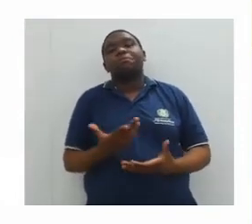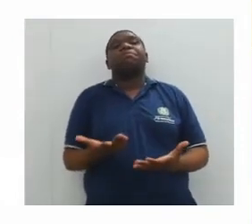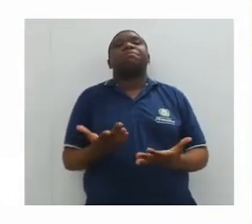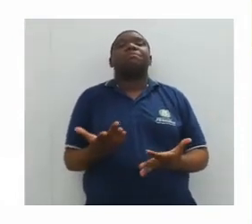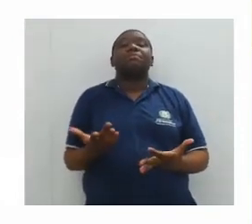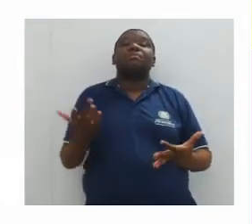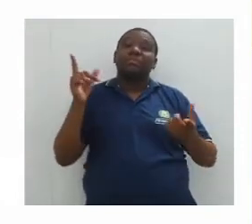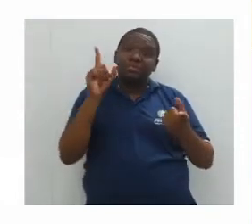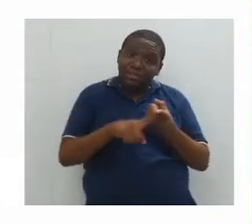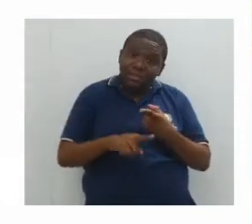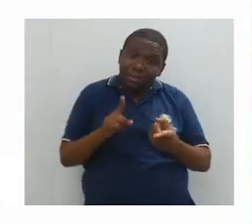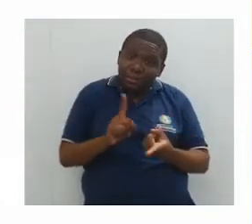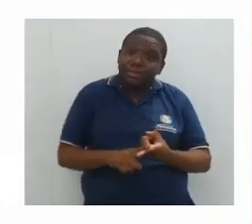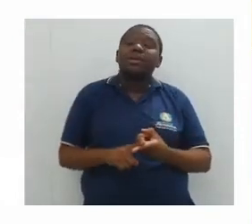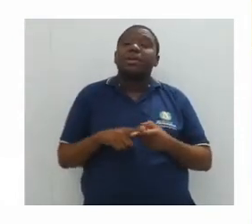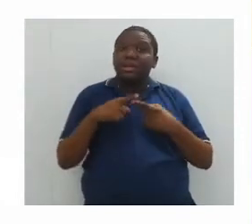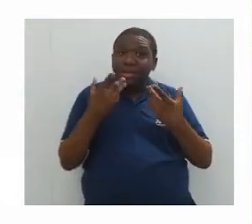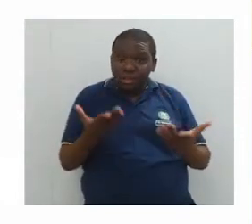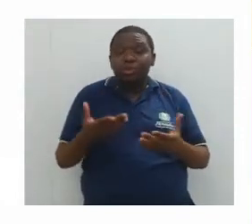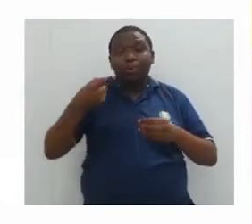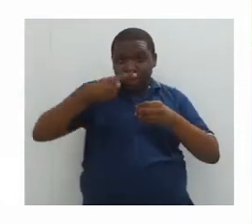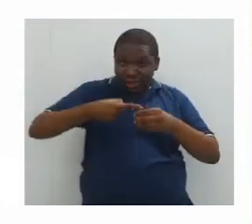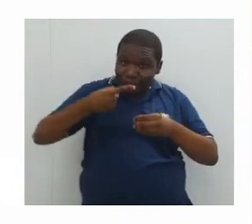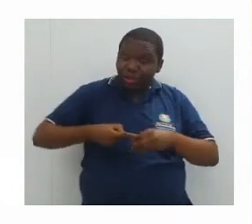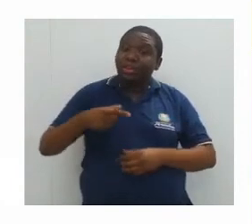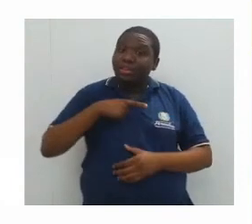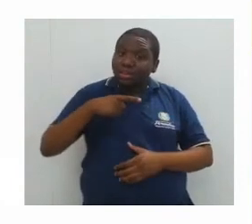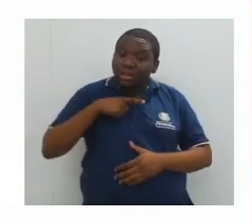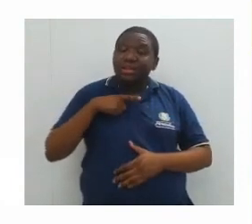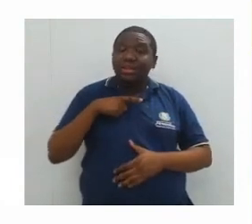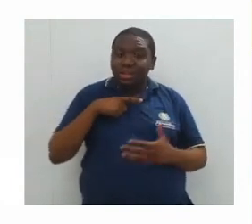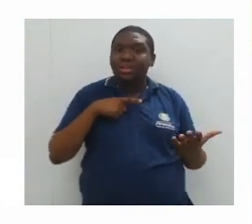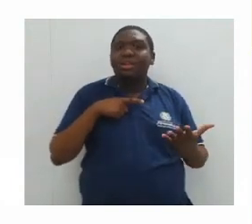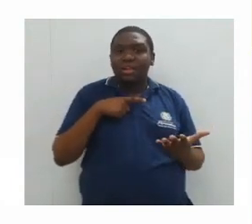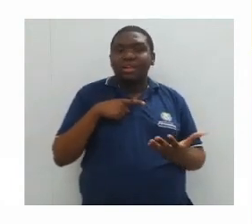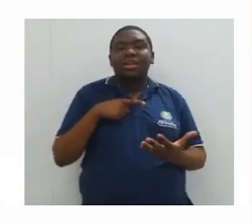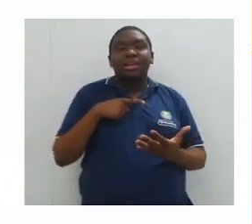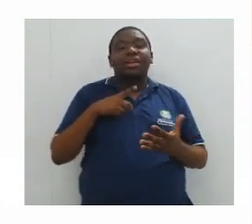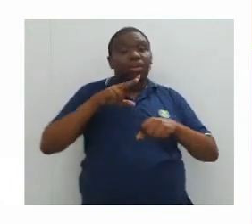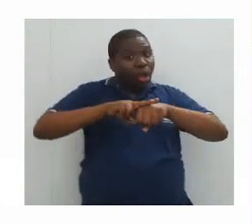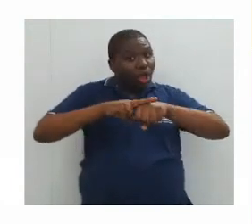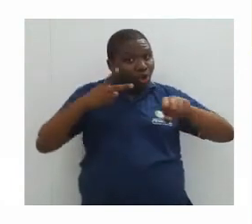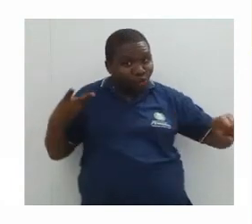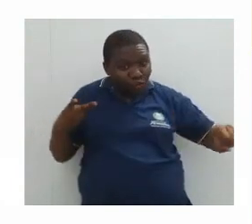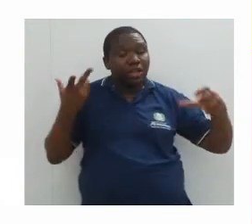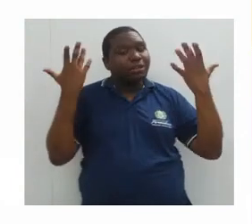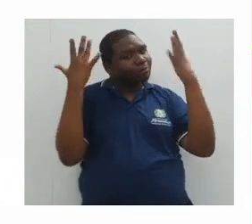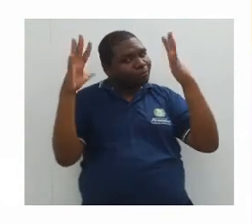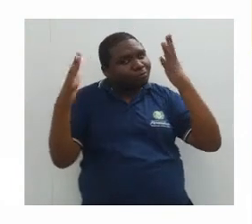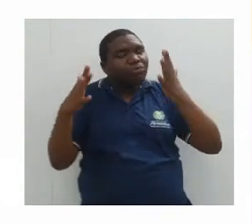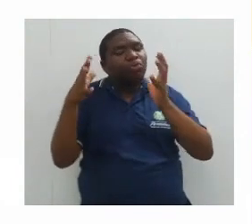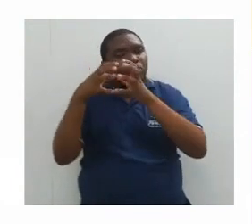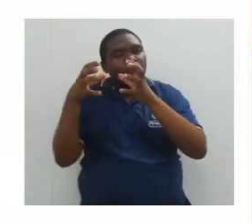exemplo de coco do interior, a gente tem o coco de raiz do Ártico Verde, aí, salve. Né, isso.